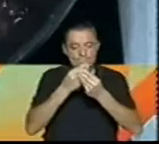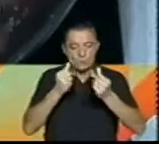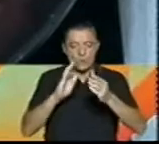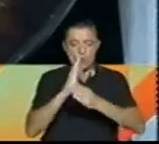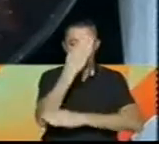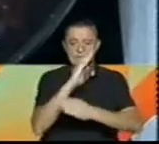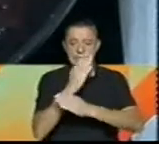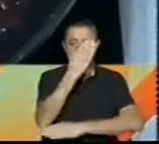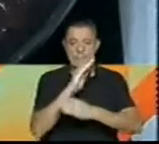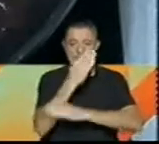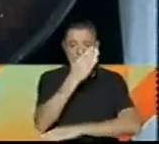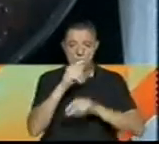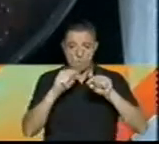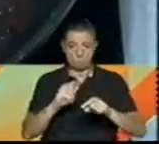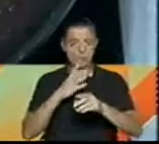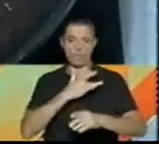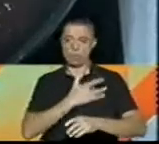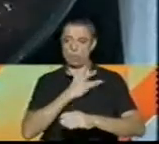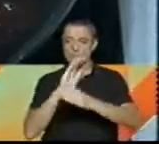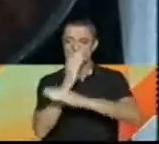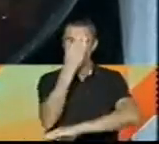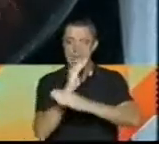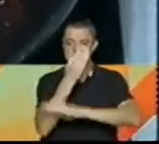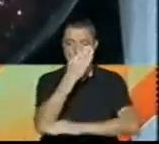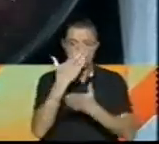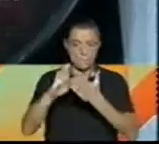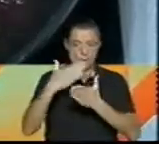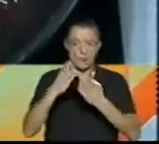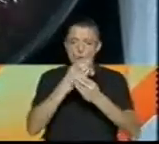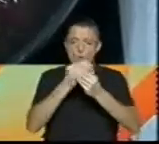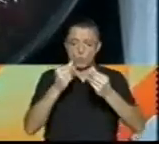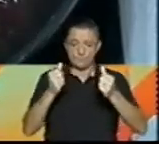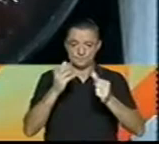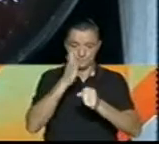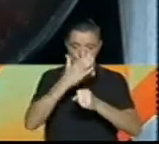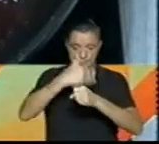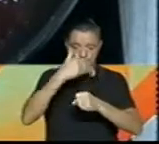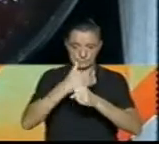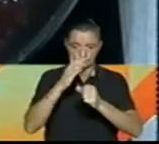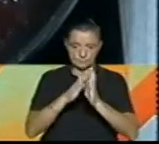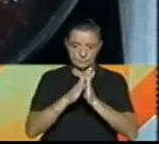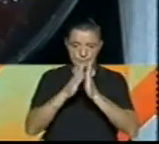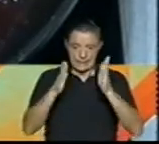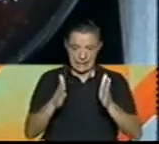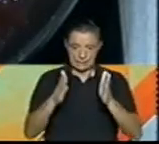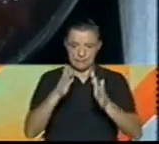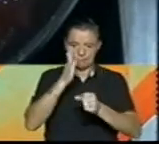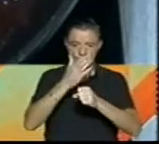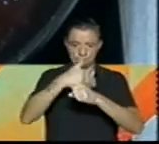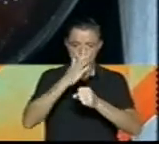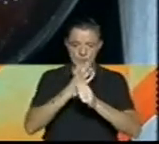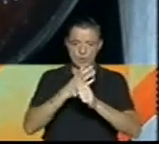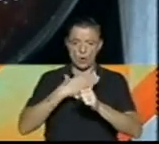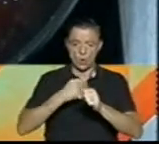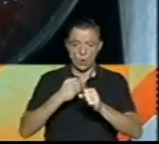por exemplo, adoro usar o tomilho no salmão porque vai cortar bastante. A cebola grande é uma opção, podem picá-la, mas eu